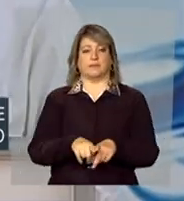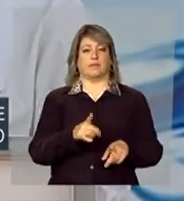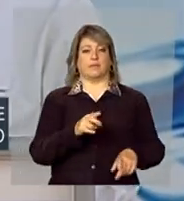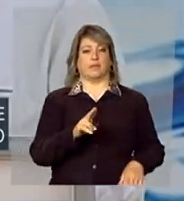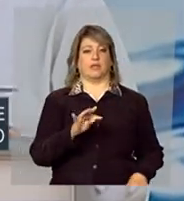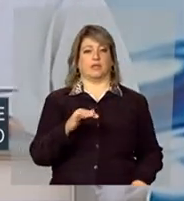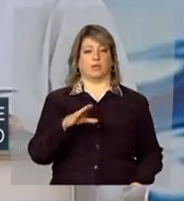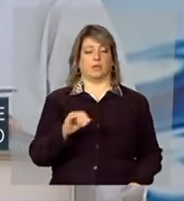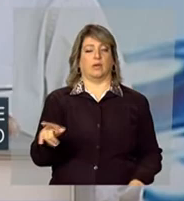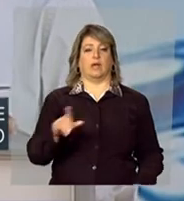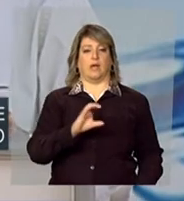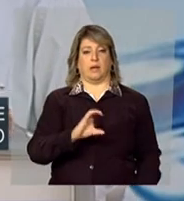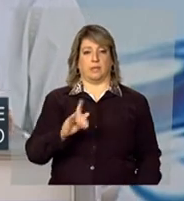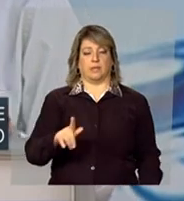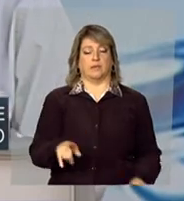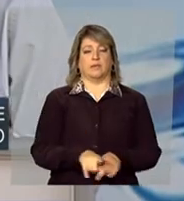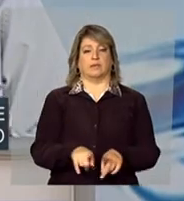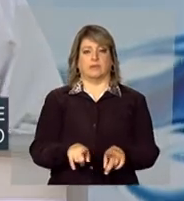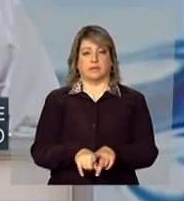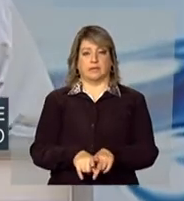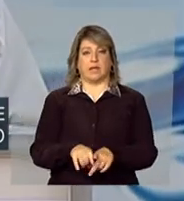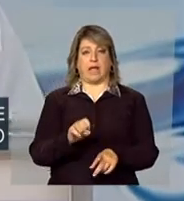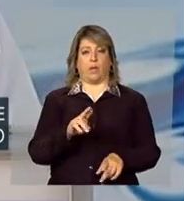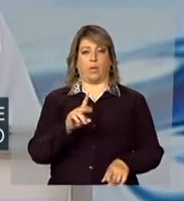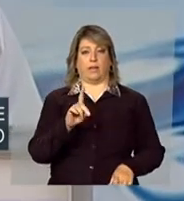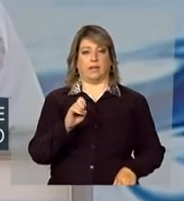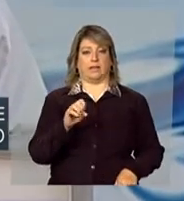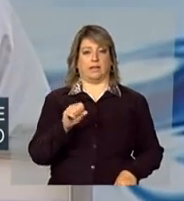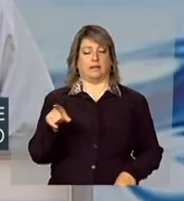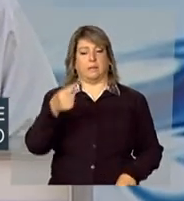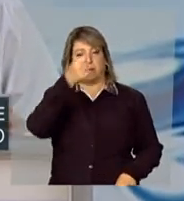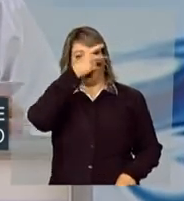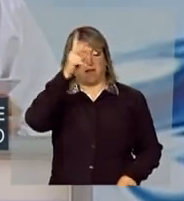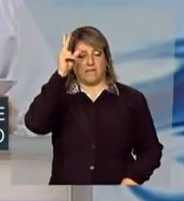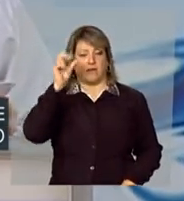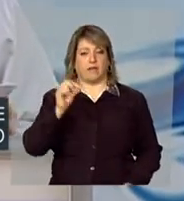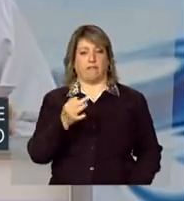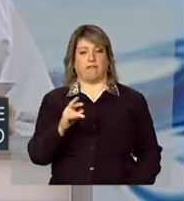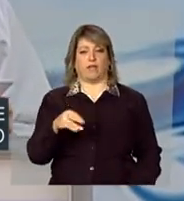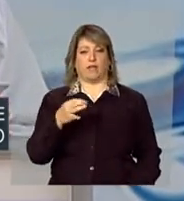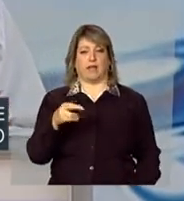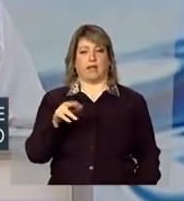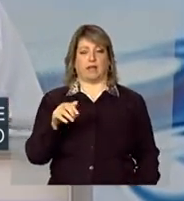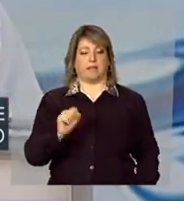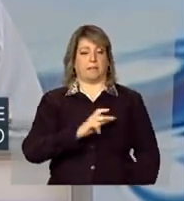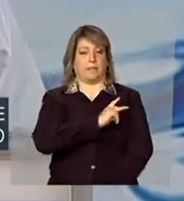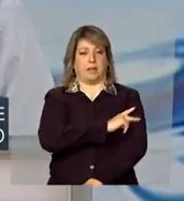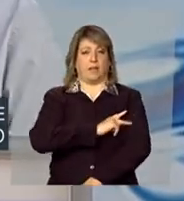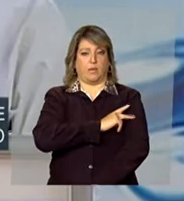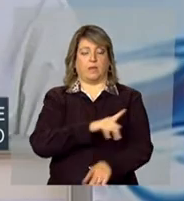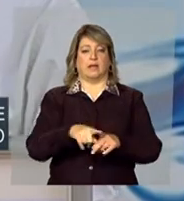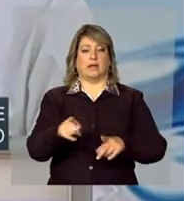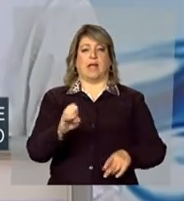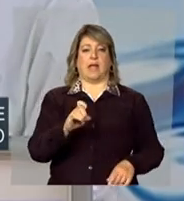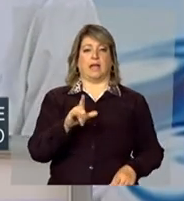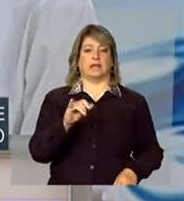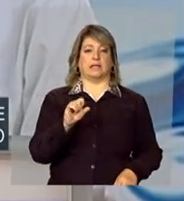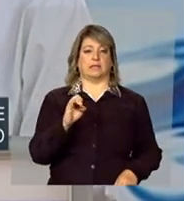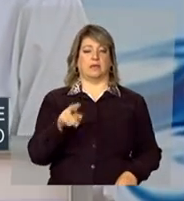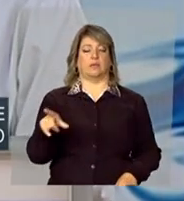Campo Grande, ao doutor Eudes Ribeiro, prefeito de Fronteiras do Piauí, ao Eliseu